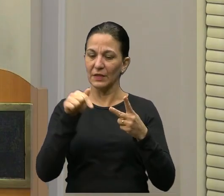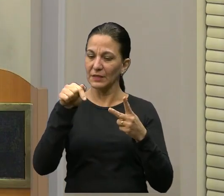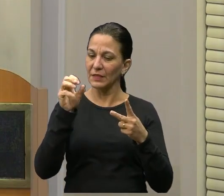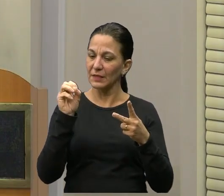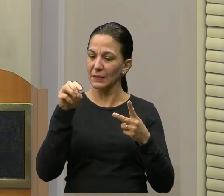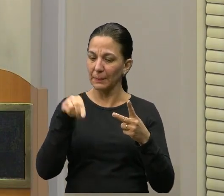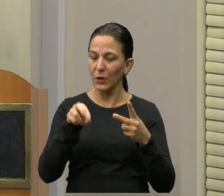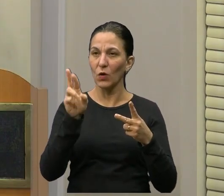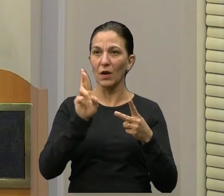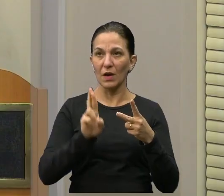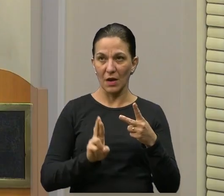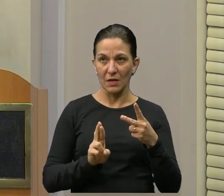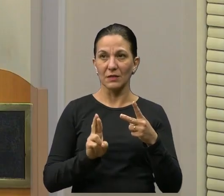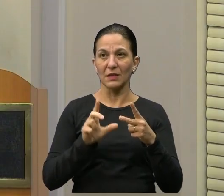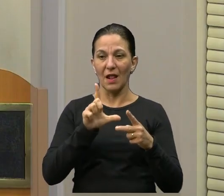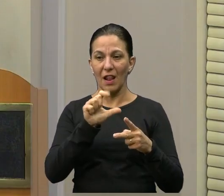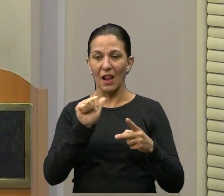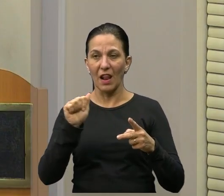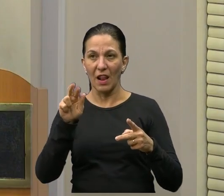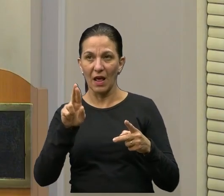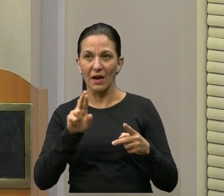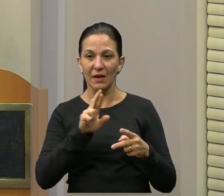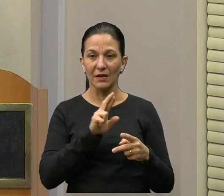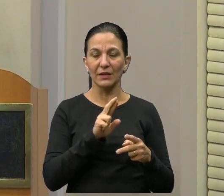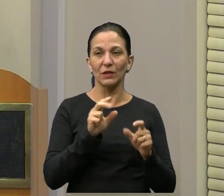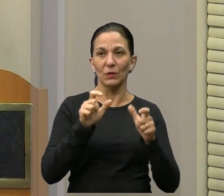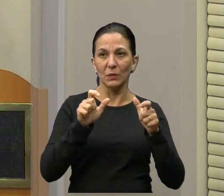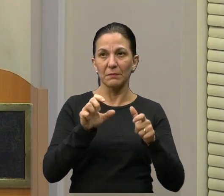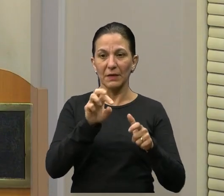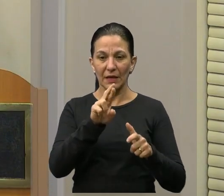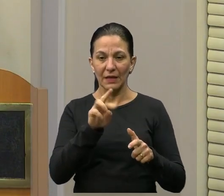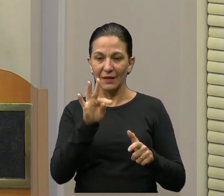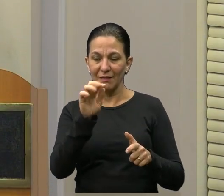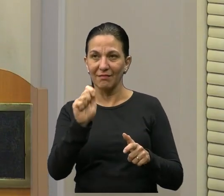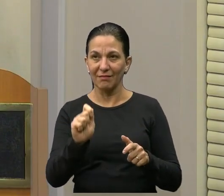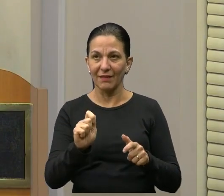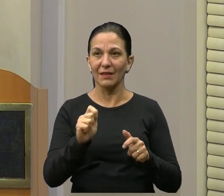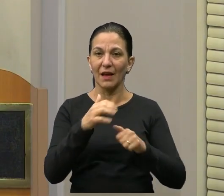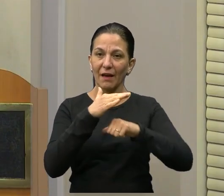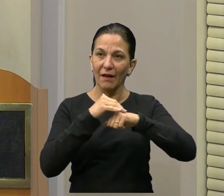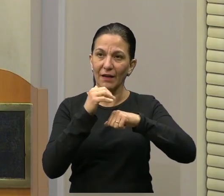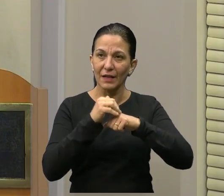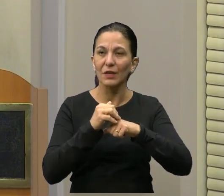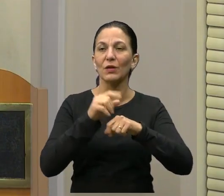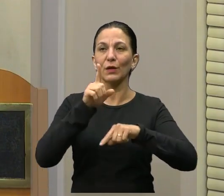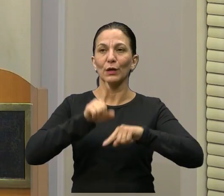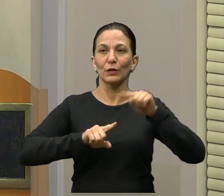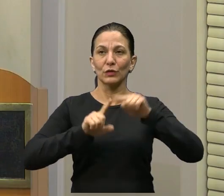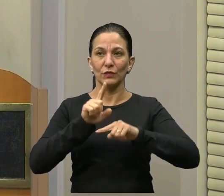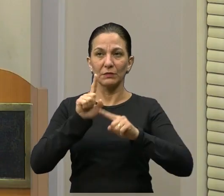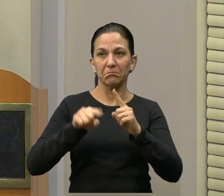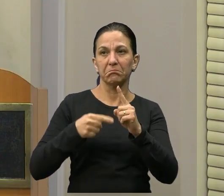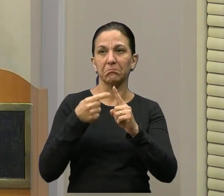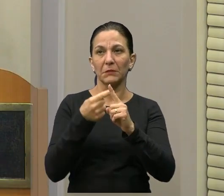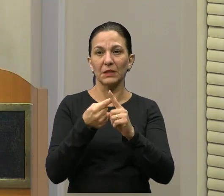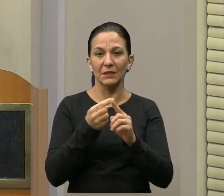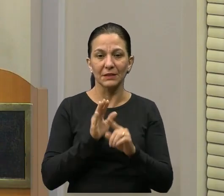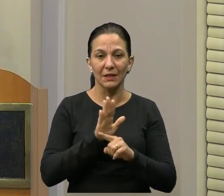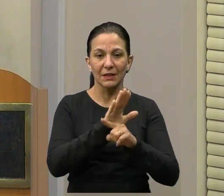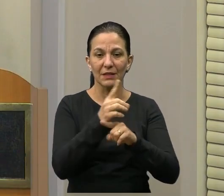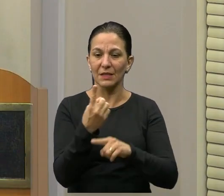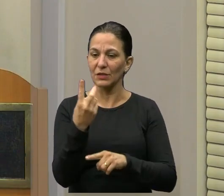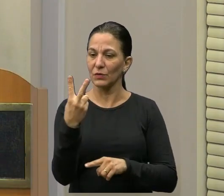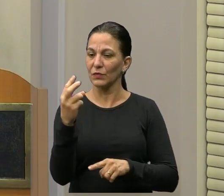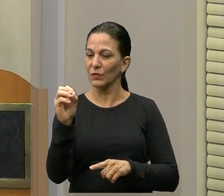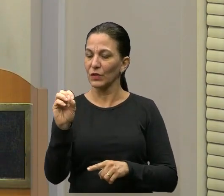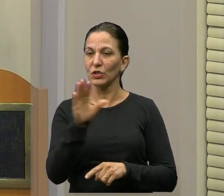para o lar Rita Maria de Jesus, local de afeto e de atividades complementares que atendem mais de 120